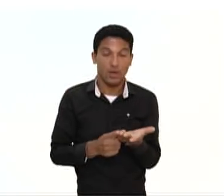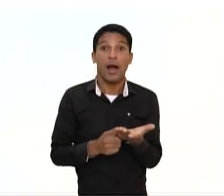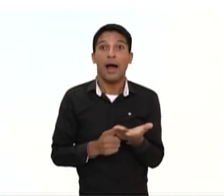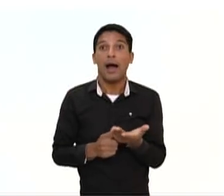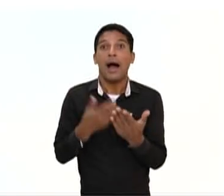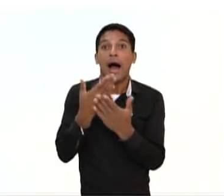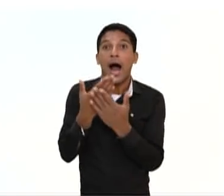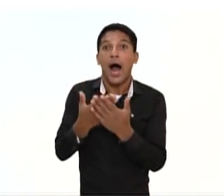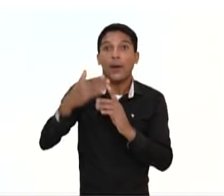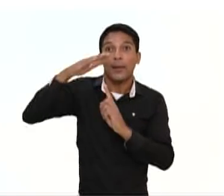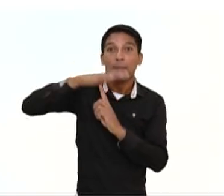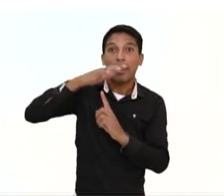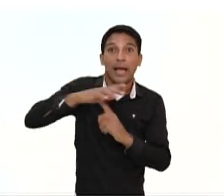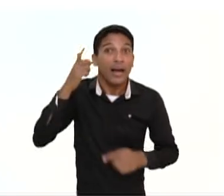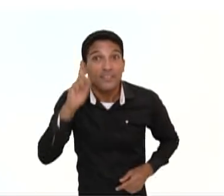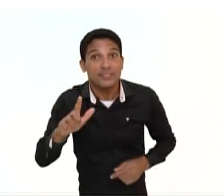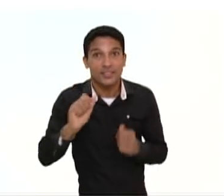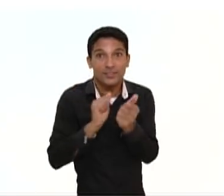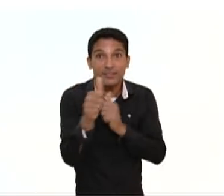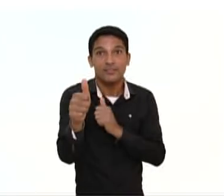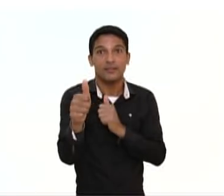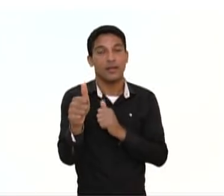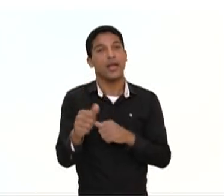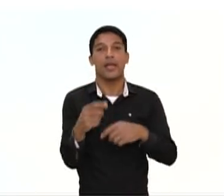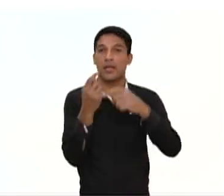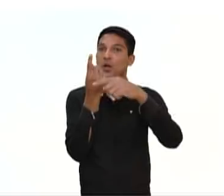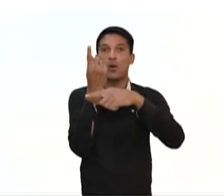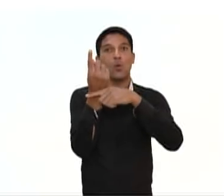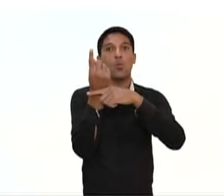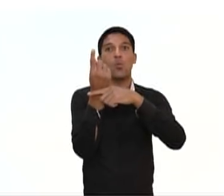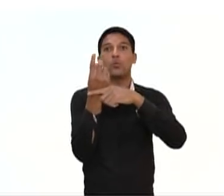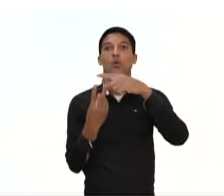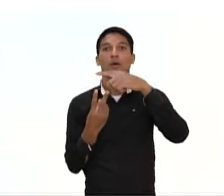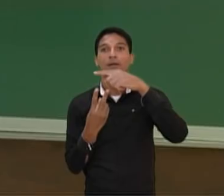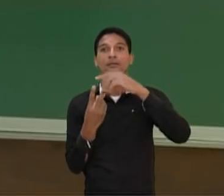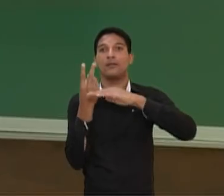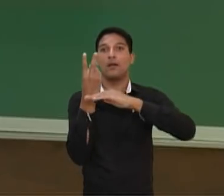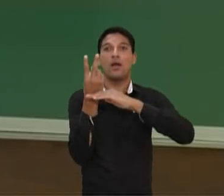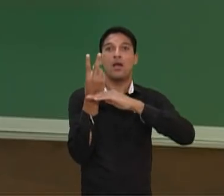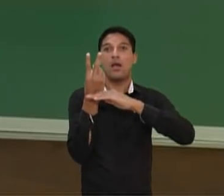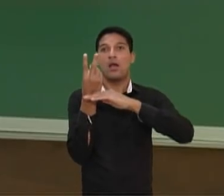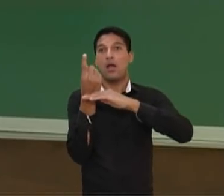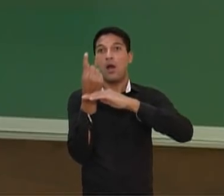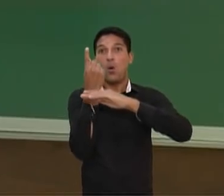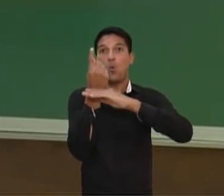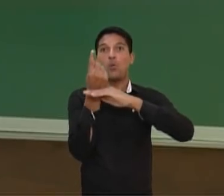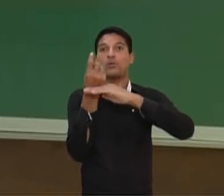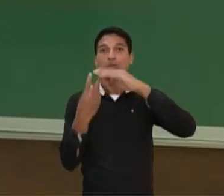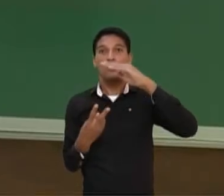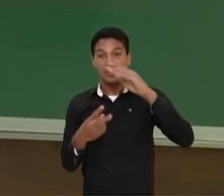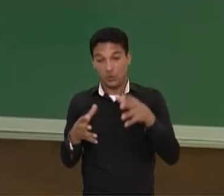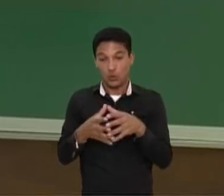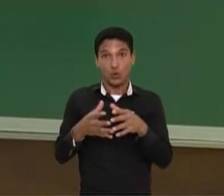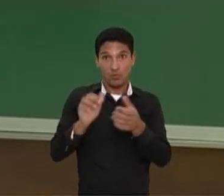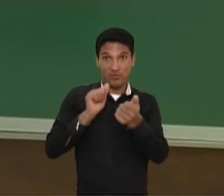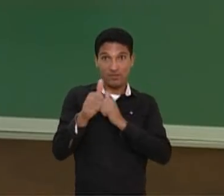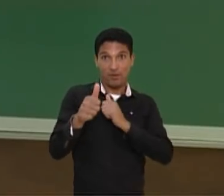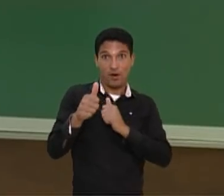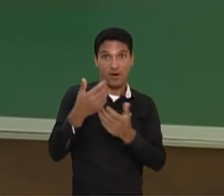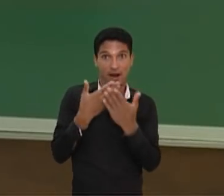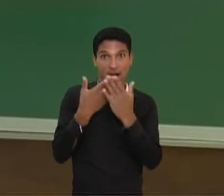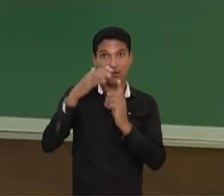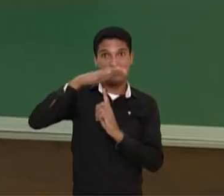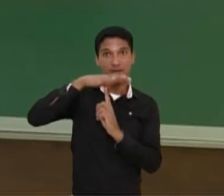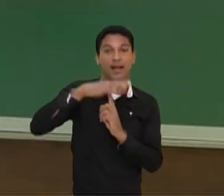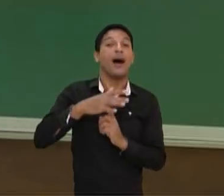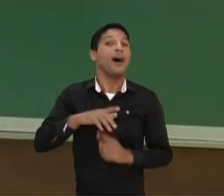de 1 em 2, certo? Essa é a probabilidade de que o nosso time aqui, no caso, ganha a disputa de